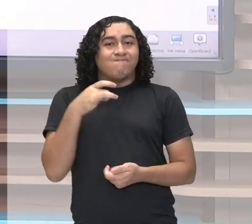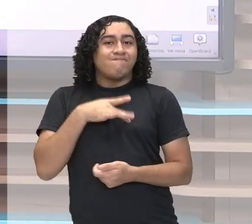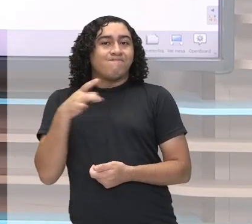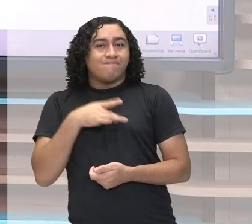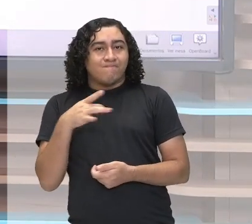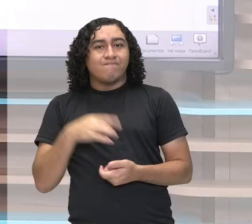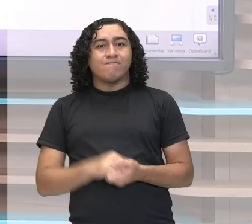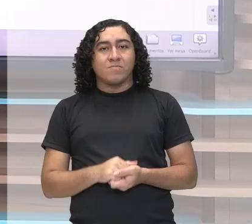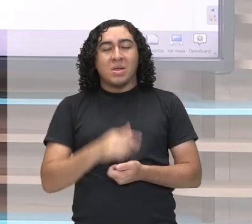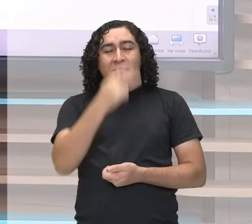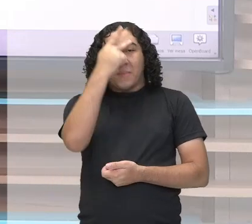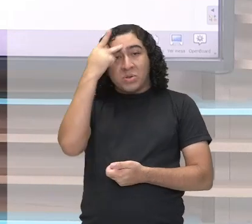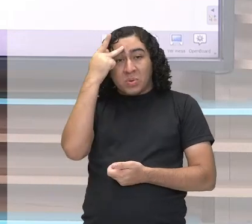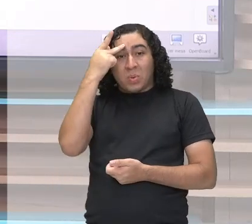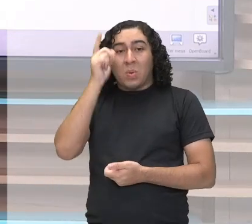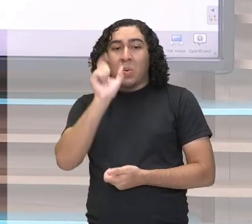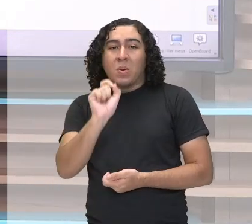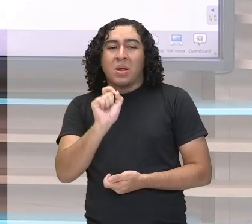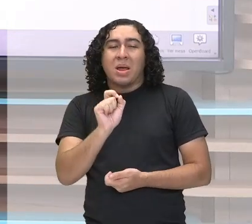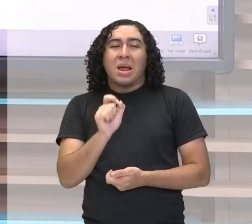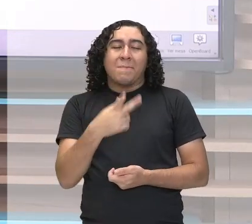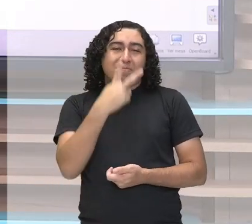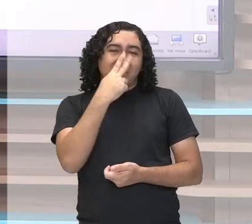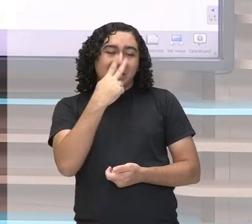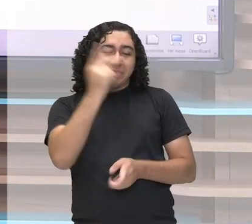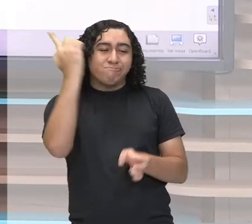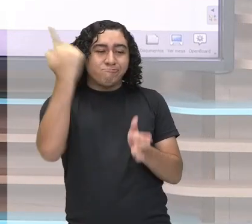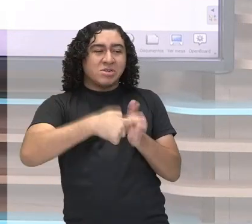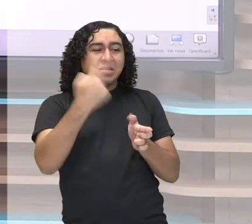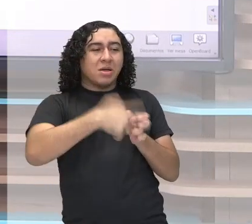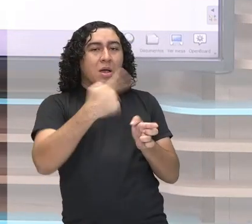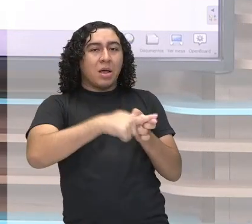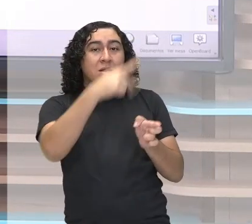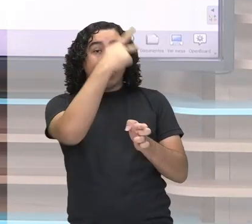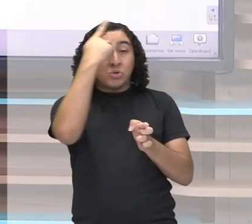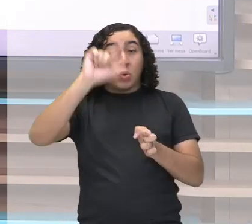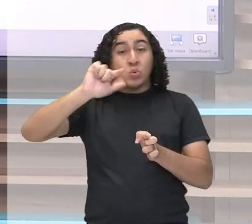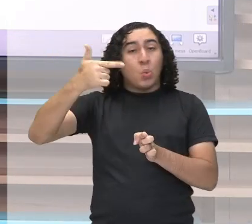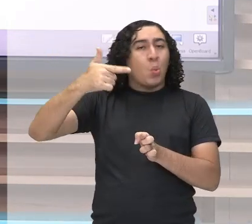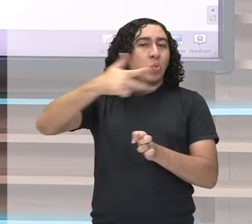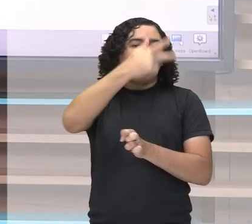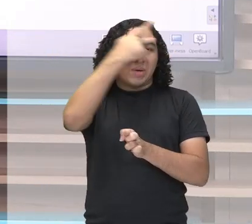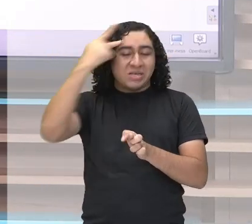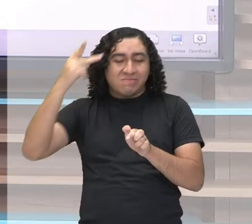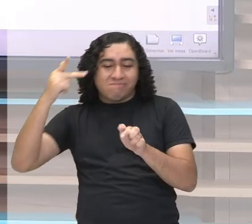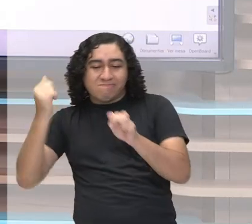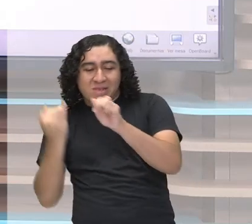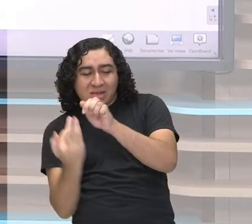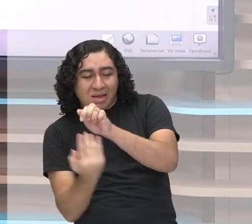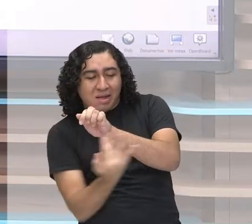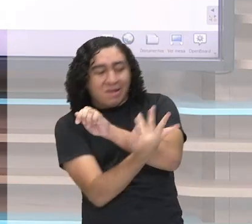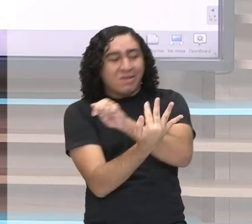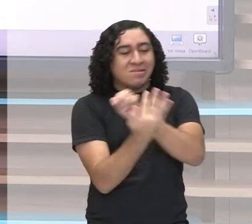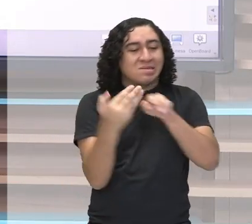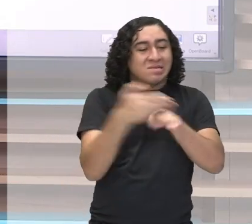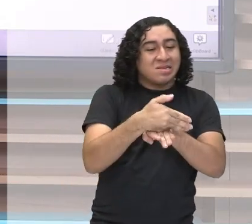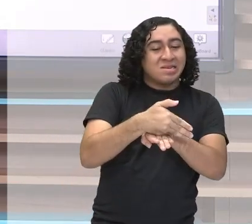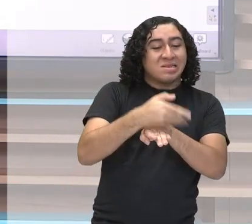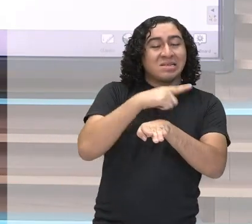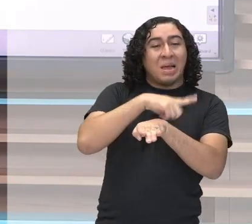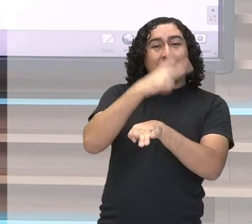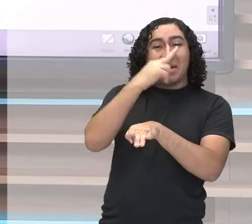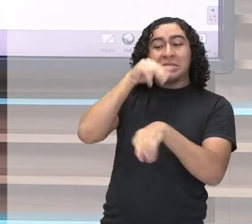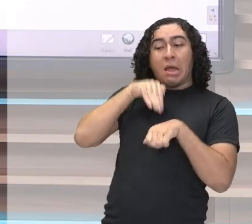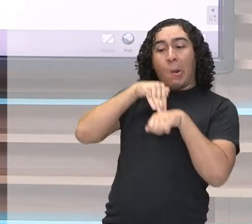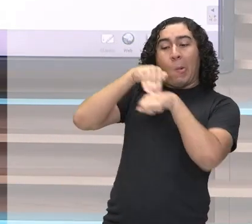ali acabam criticando o migrante que veio de um outro país, colocando ali a culpa